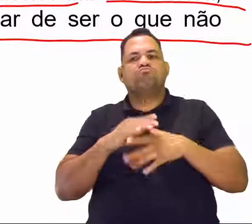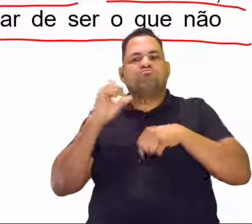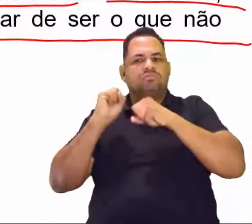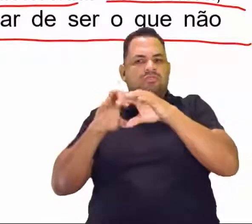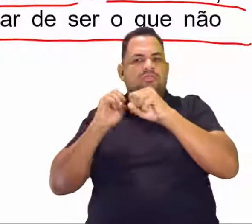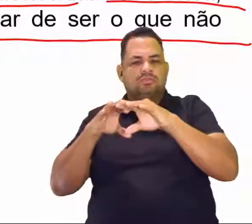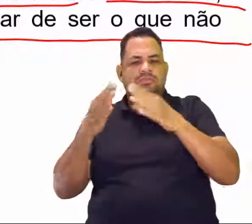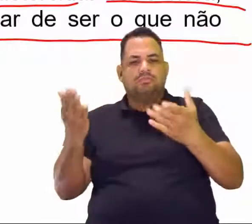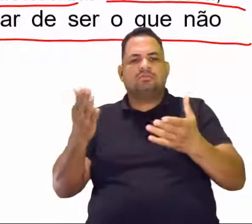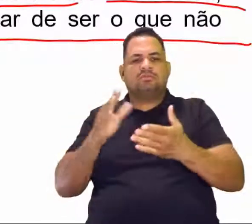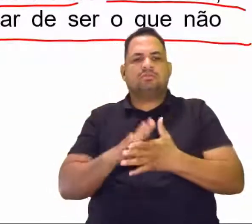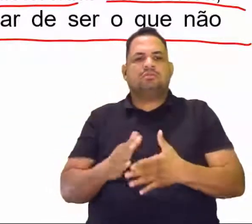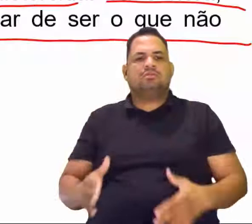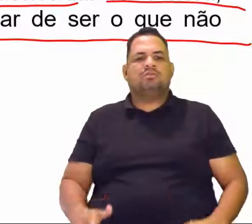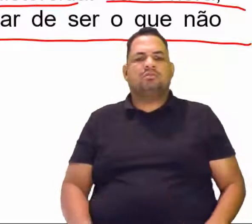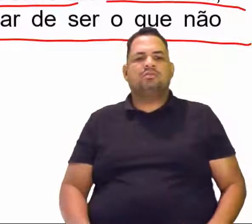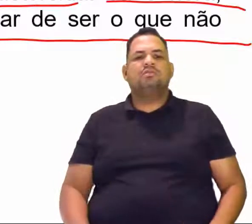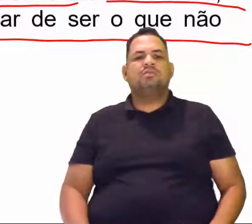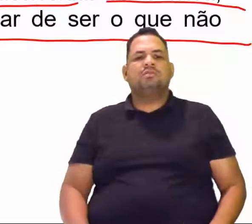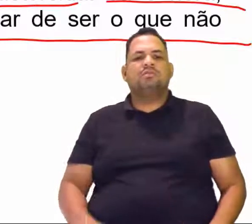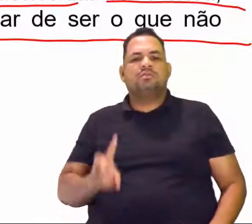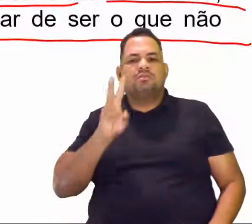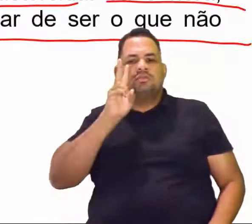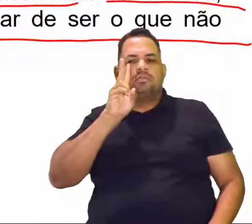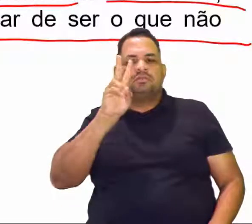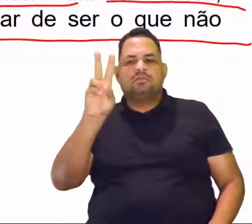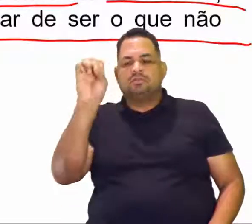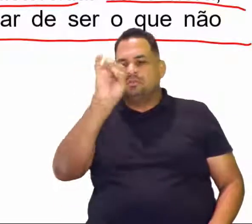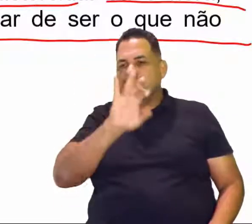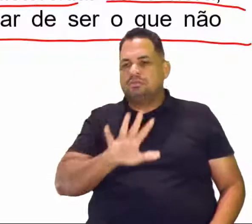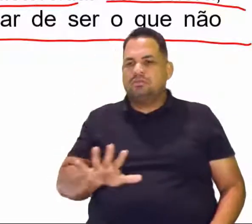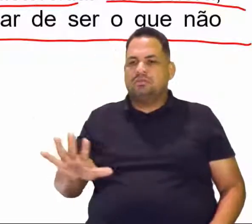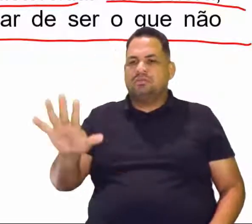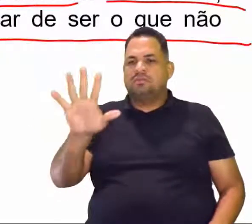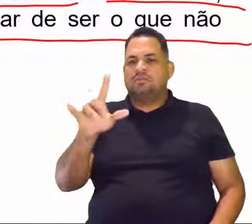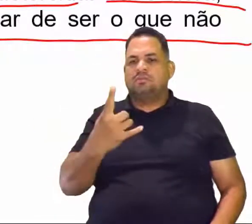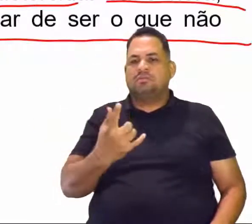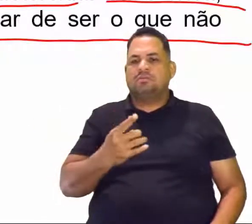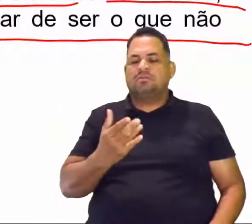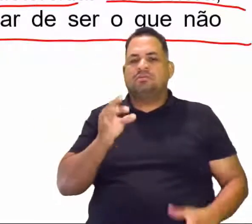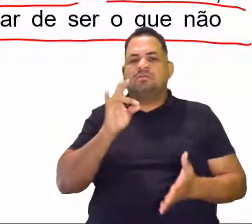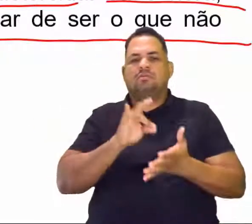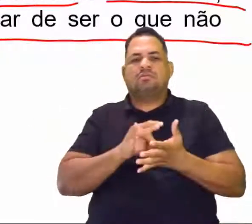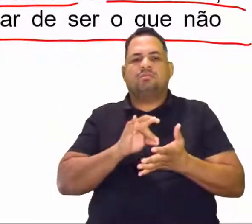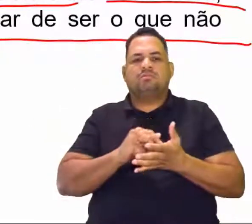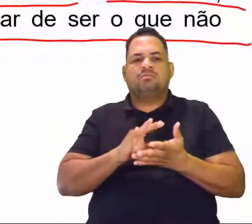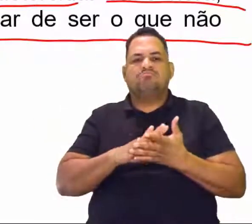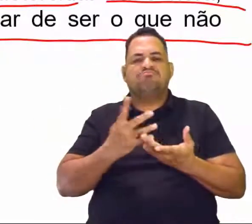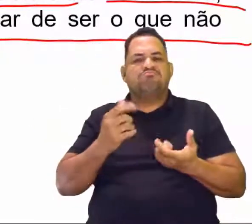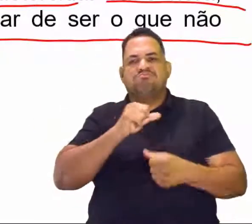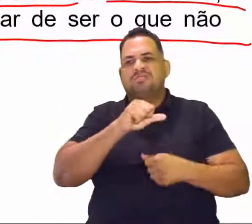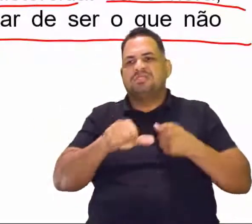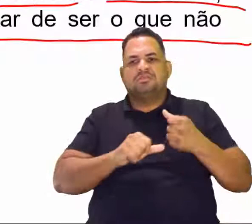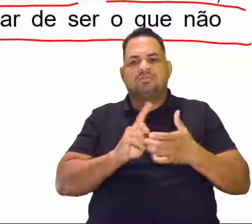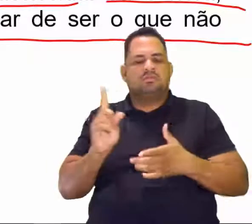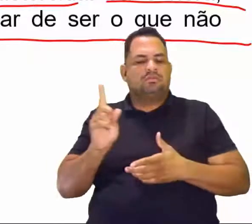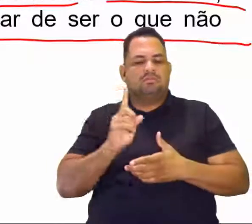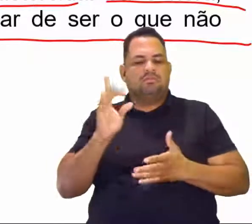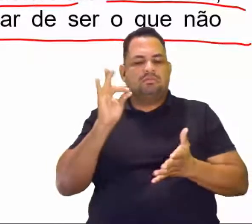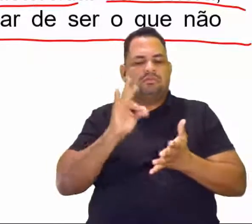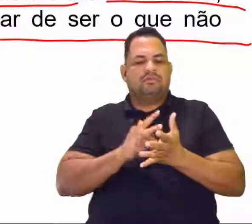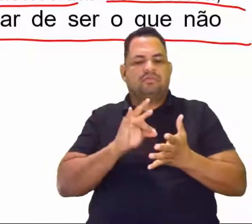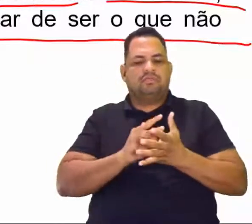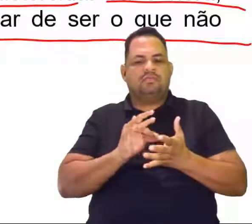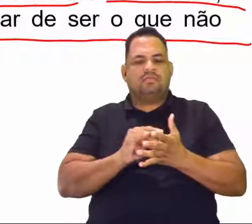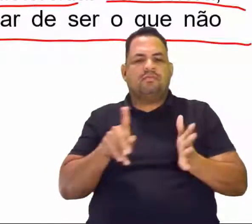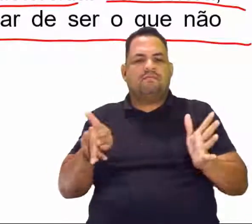isso de olhar essa imagem Nossa que na verdade é distorcida não é Nossa né